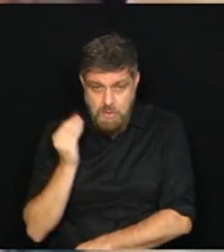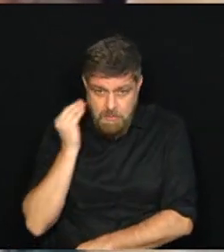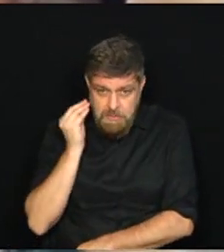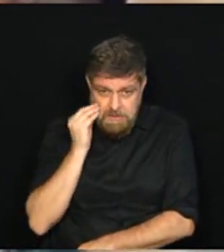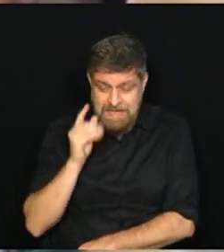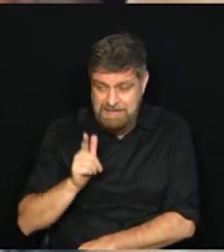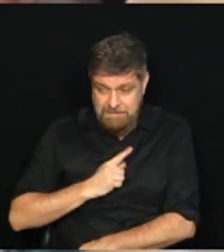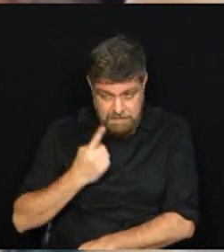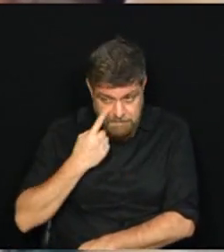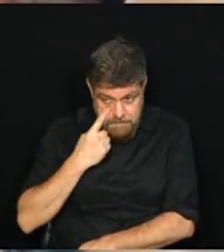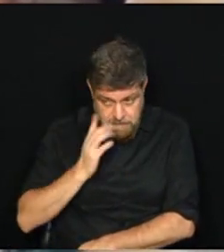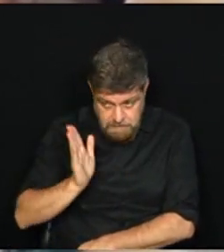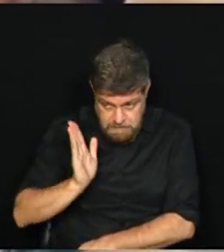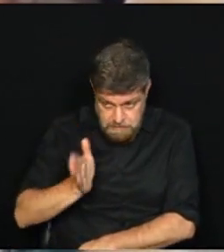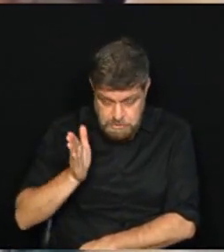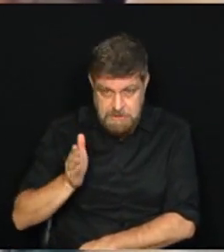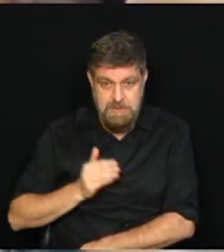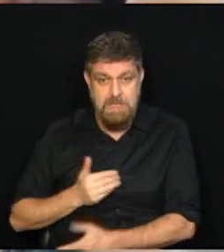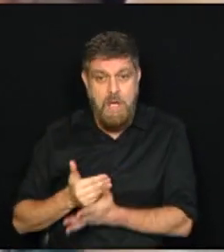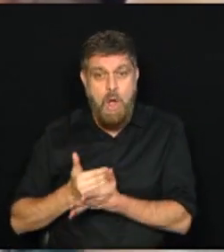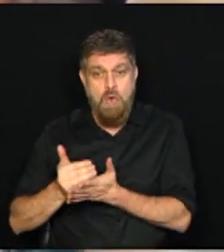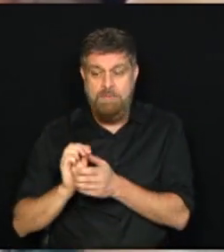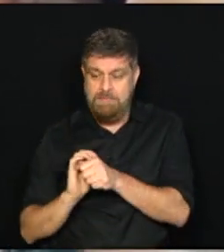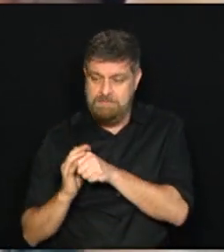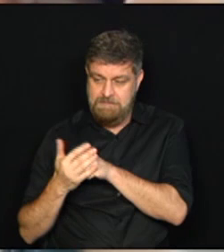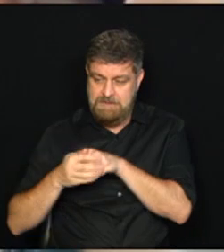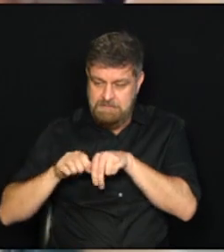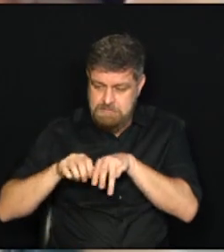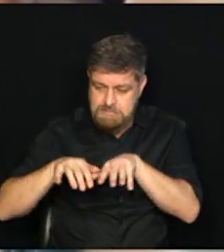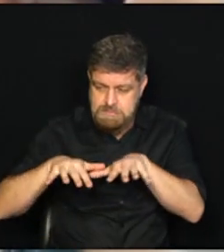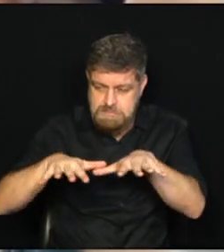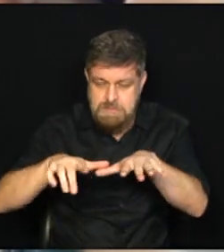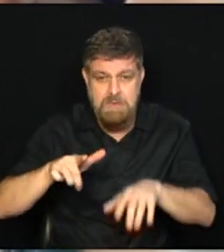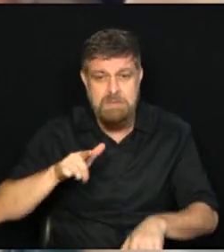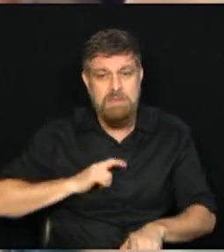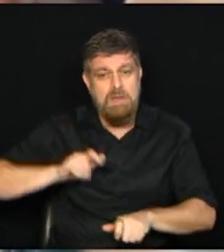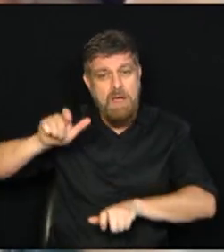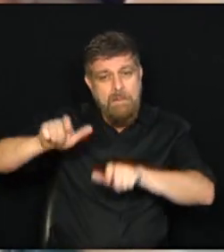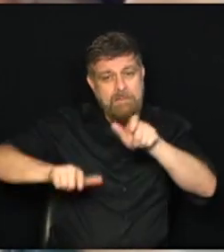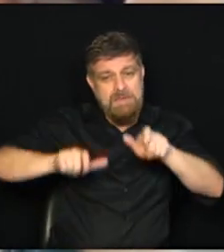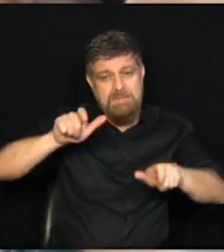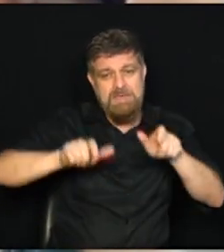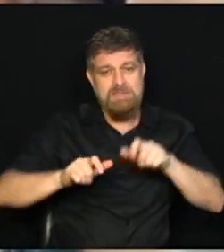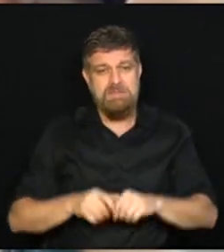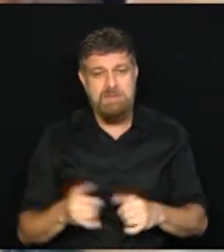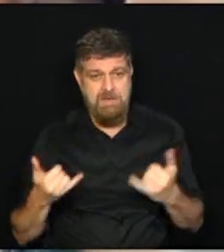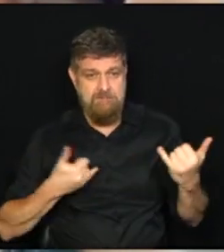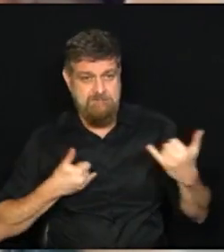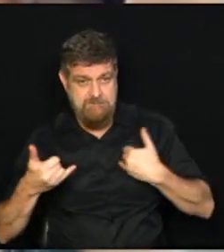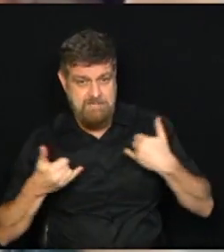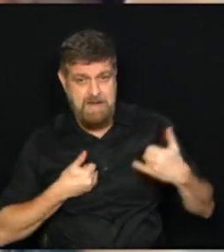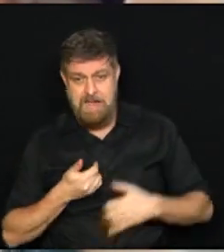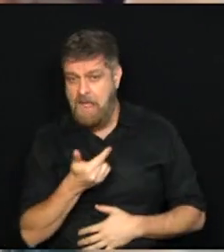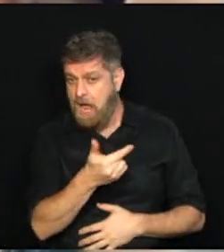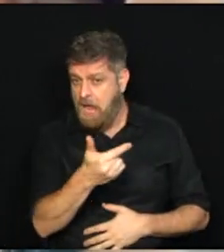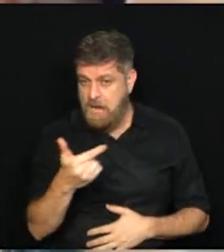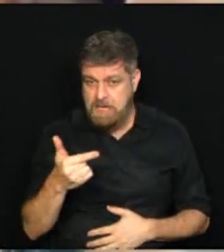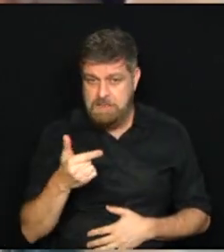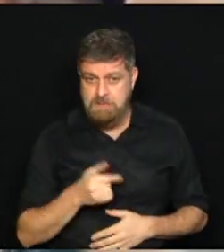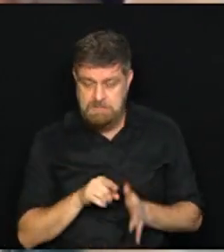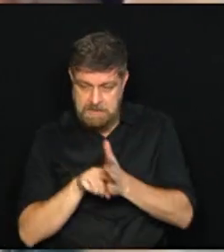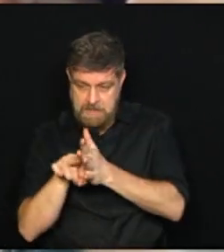de ver, desde o começo da pandemia, embora muita gente fale que não existe esse rastreamento, ele